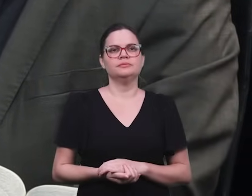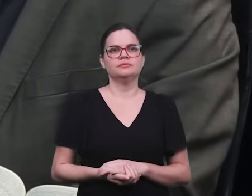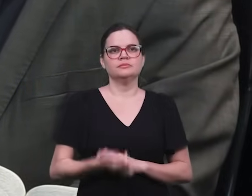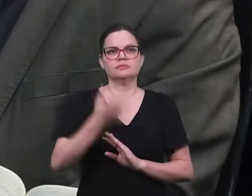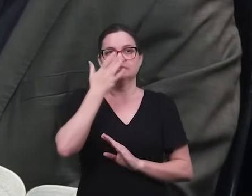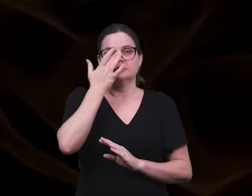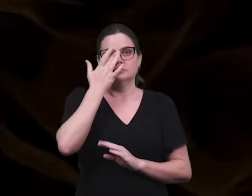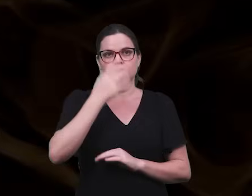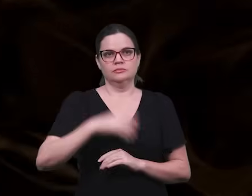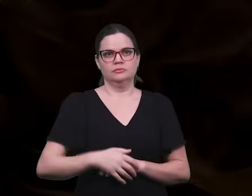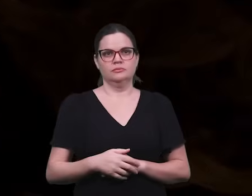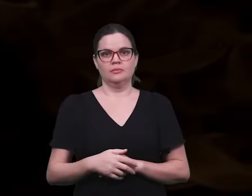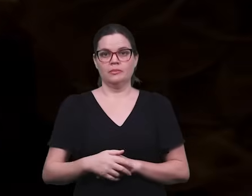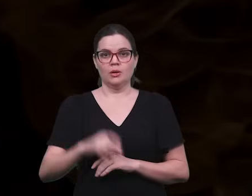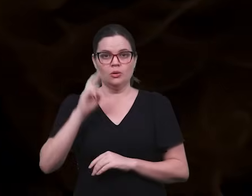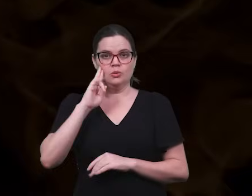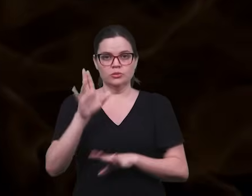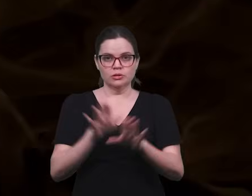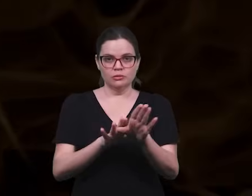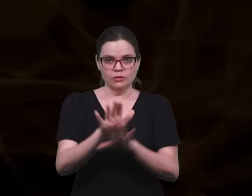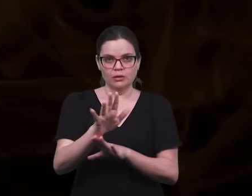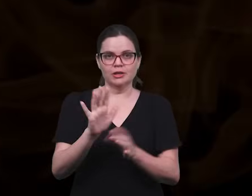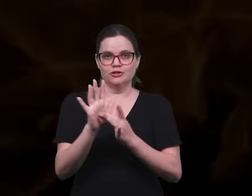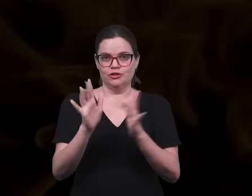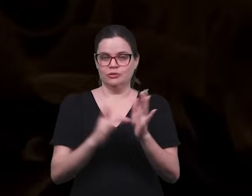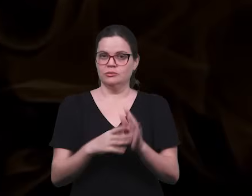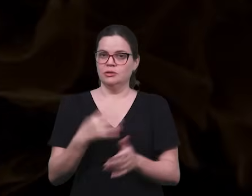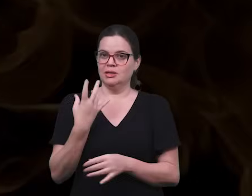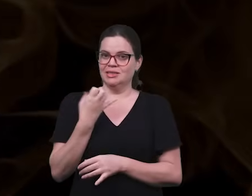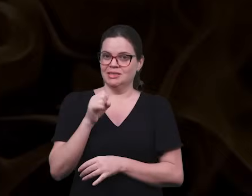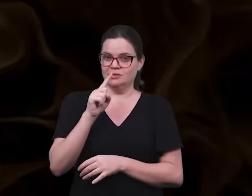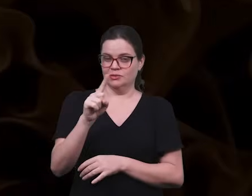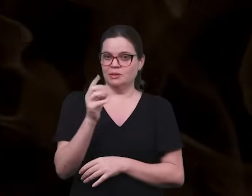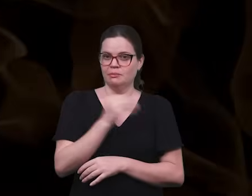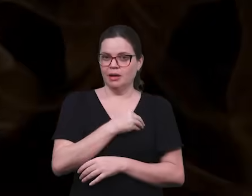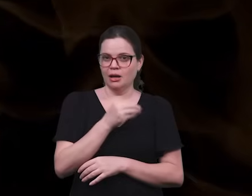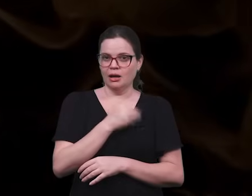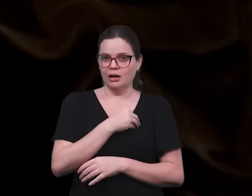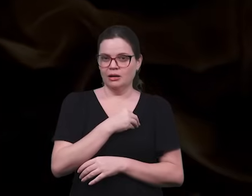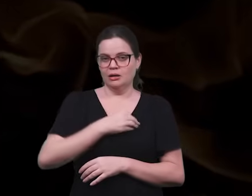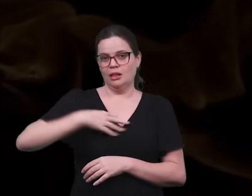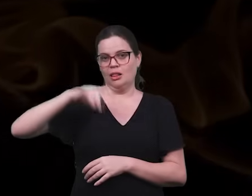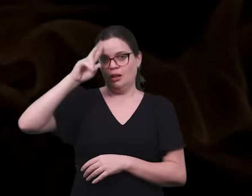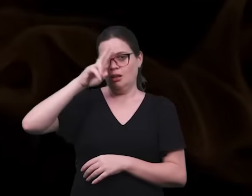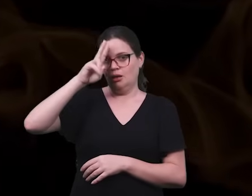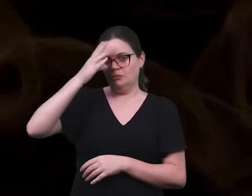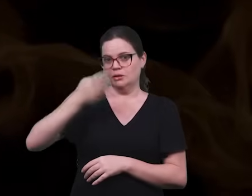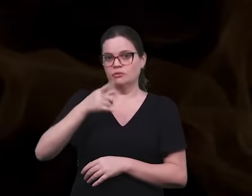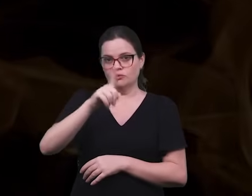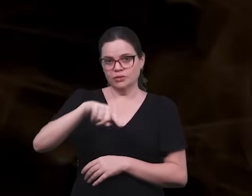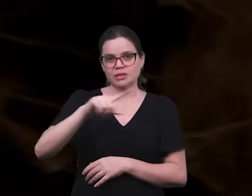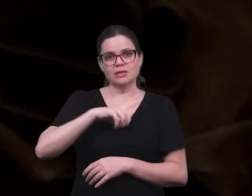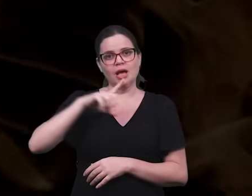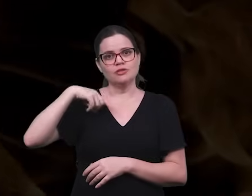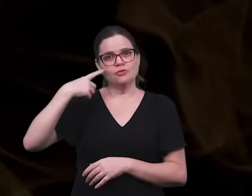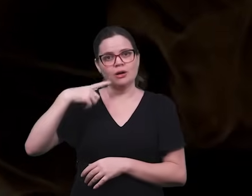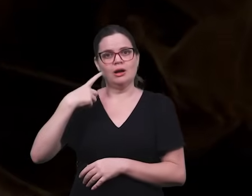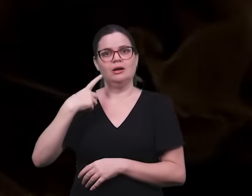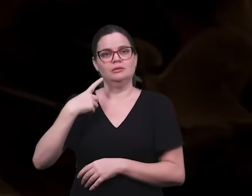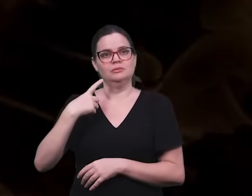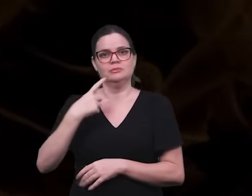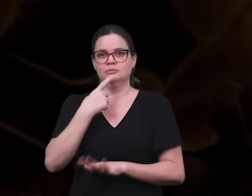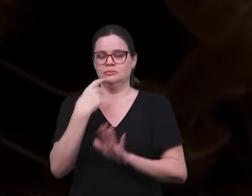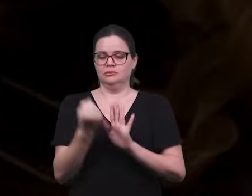filhinho, se pecardes, lembra que tem um advogado. E